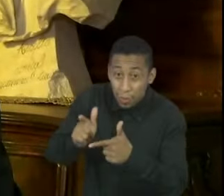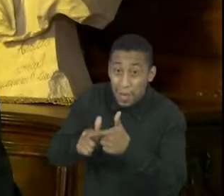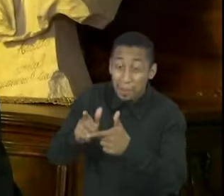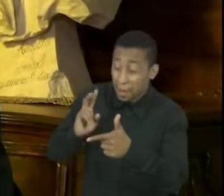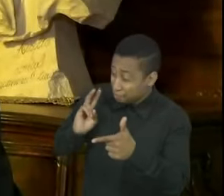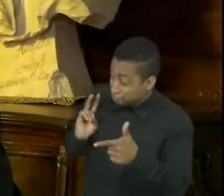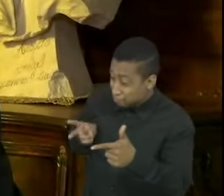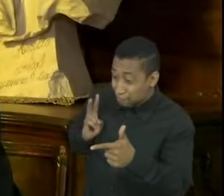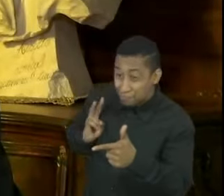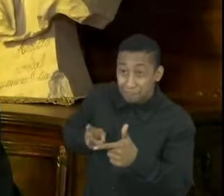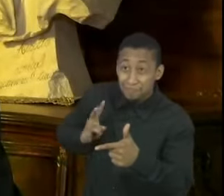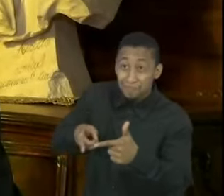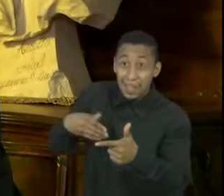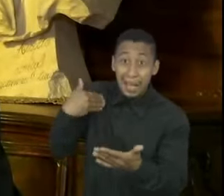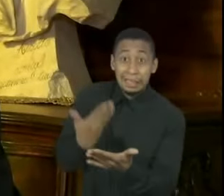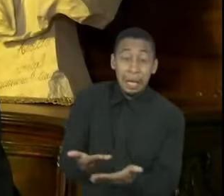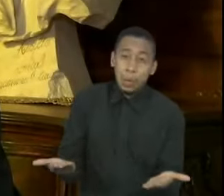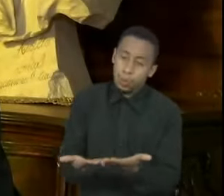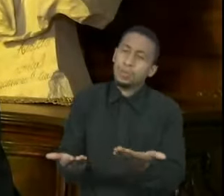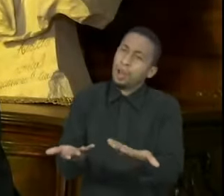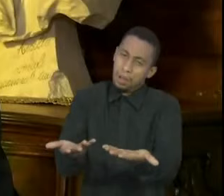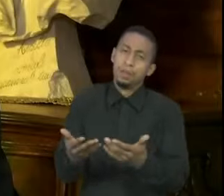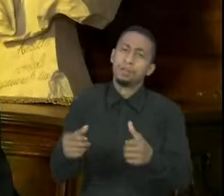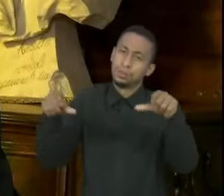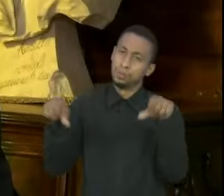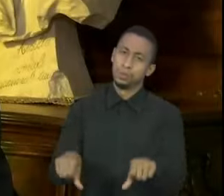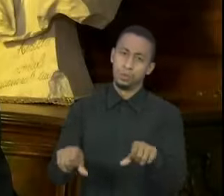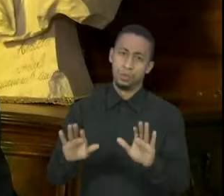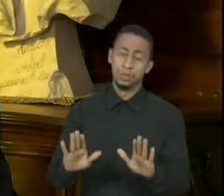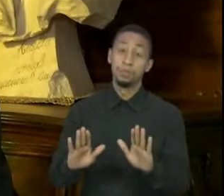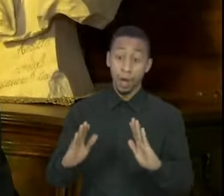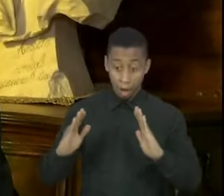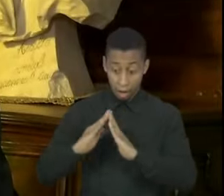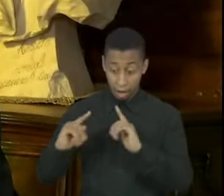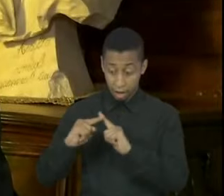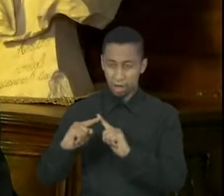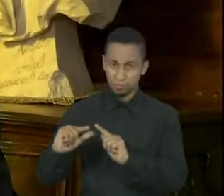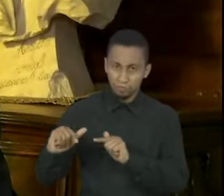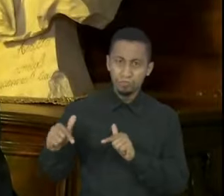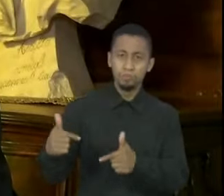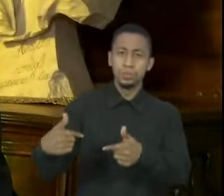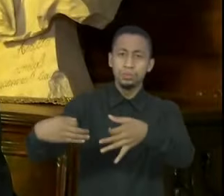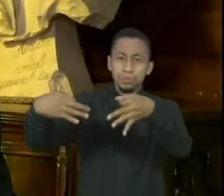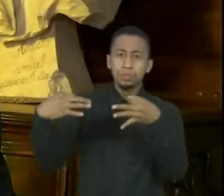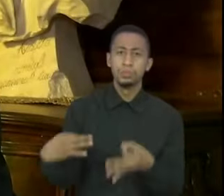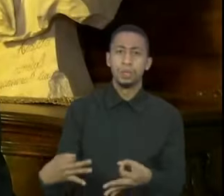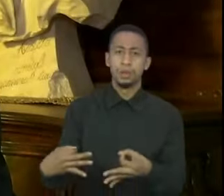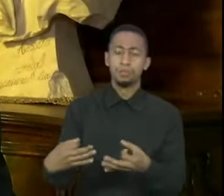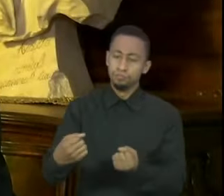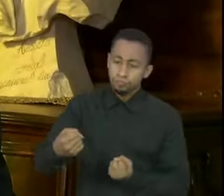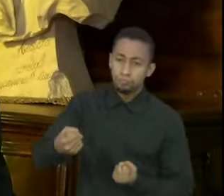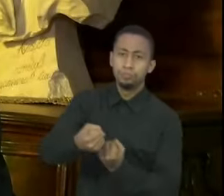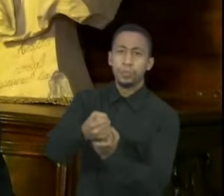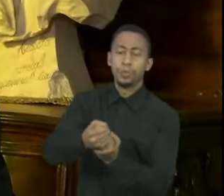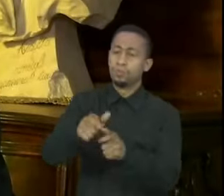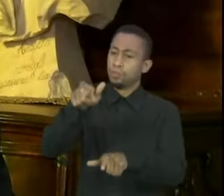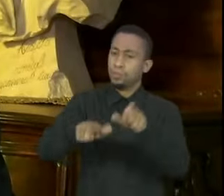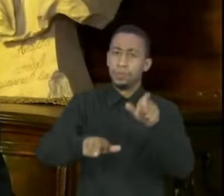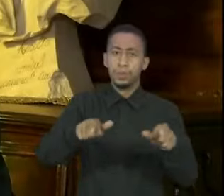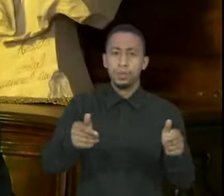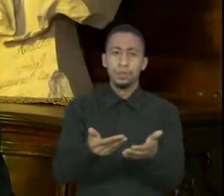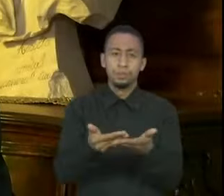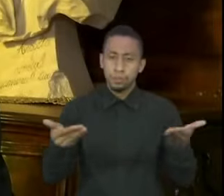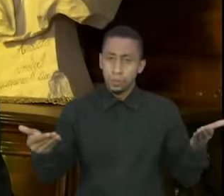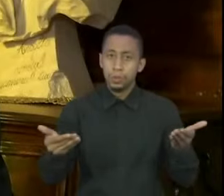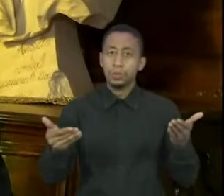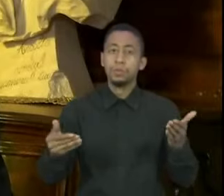final surge claramente EA igreja tem uma posição muito forte em favor da dignidade de toda pessoa